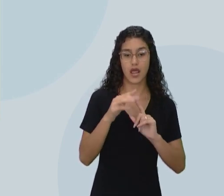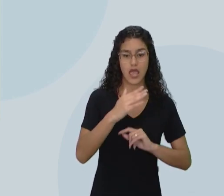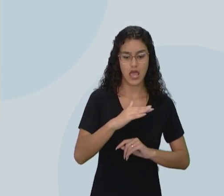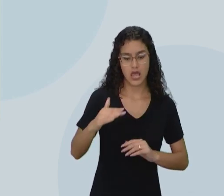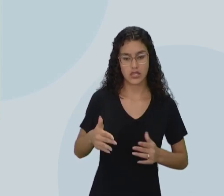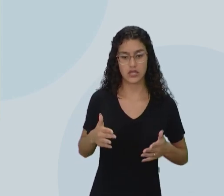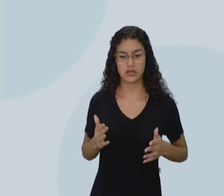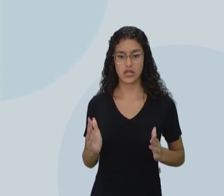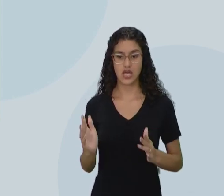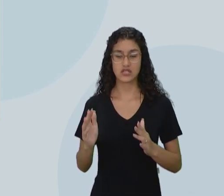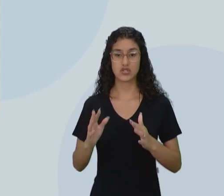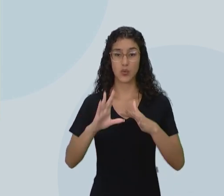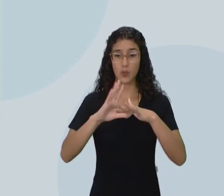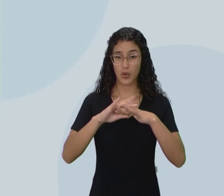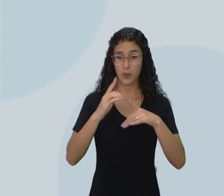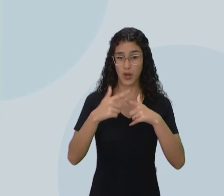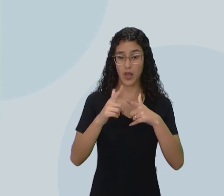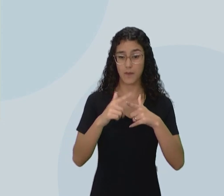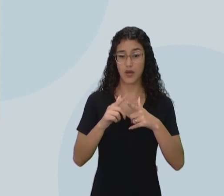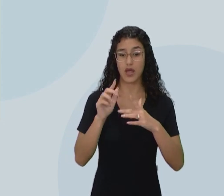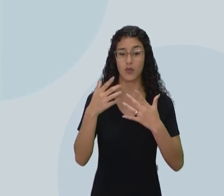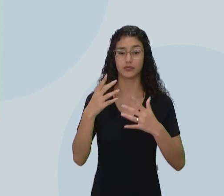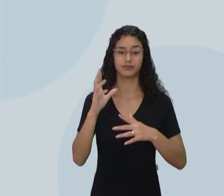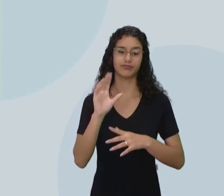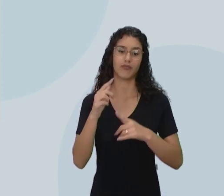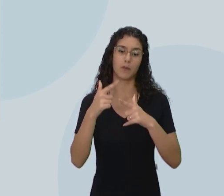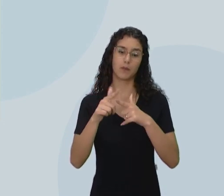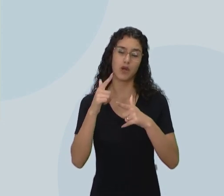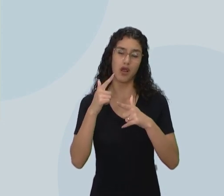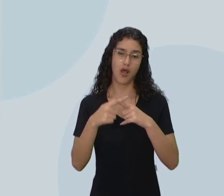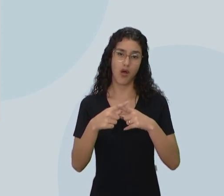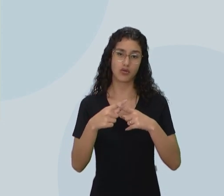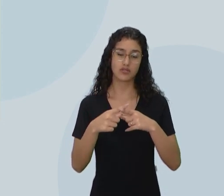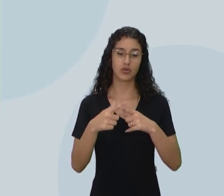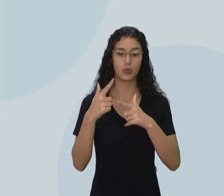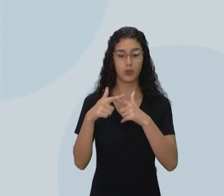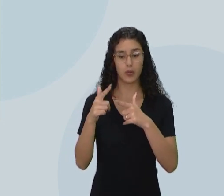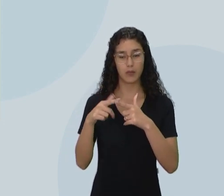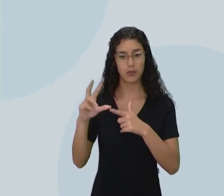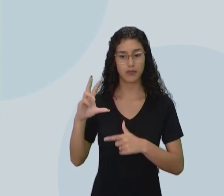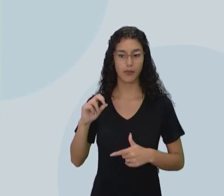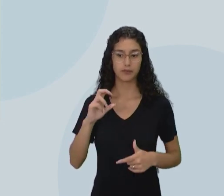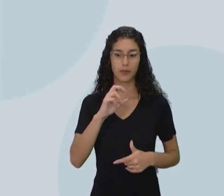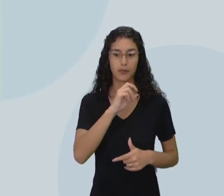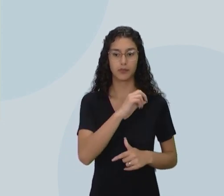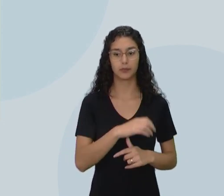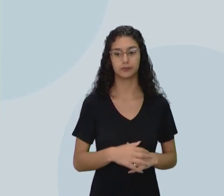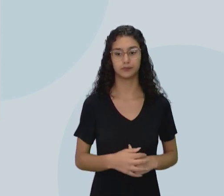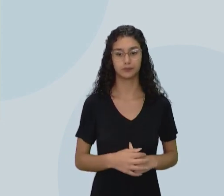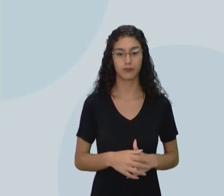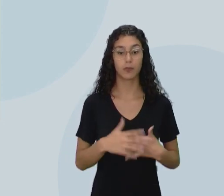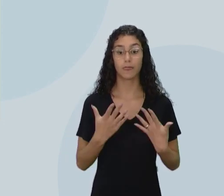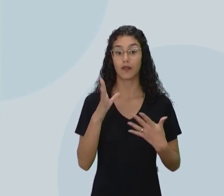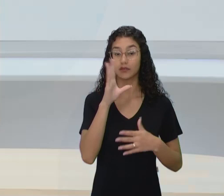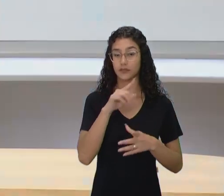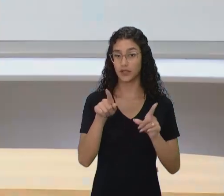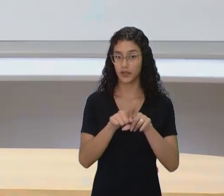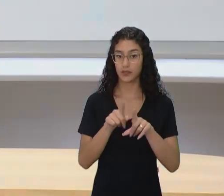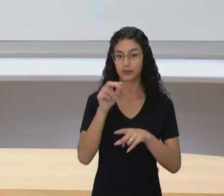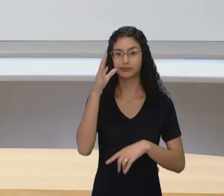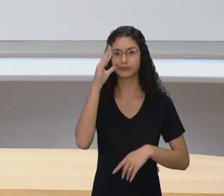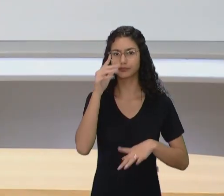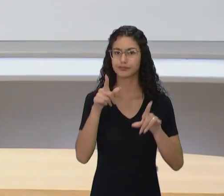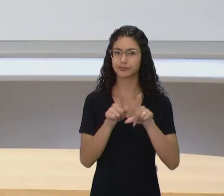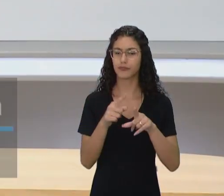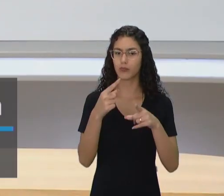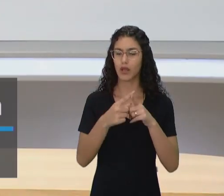com malformações em consequência desses pesticidas. Olha o que o articulista faz também, isso é interessante